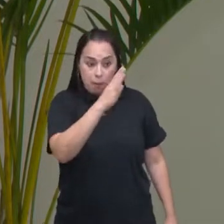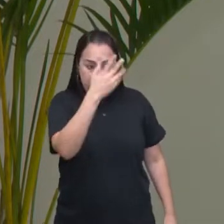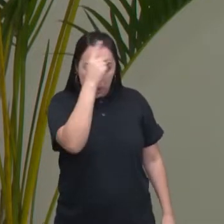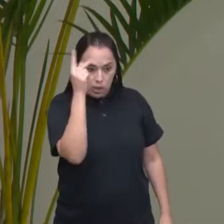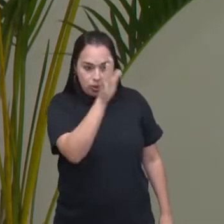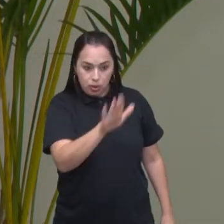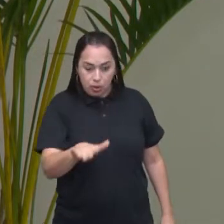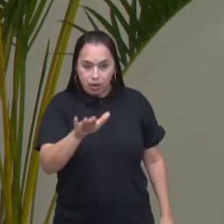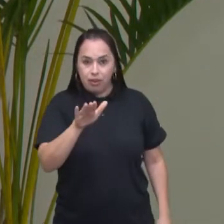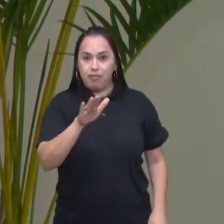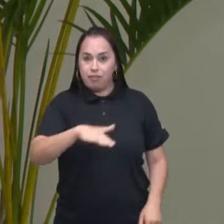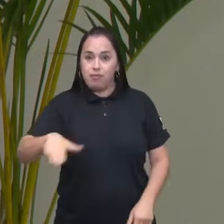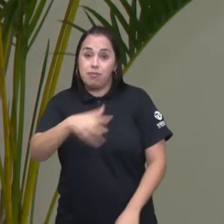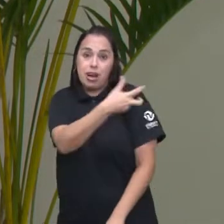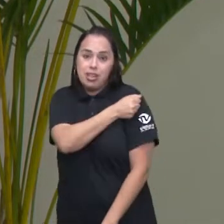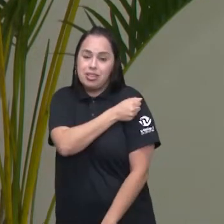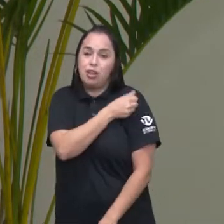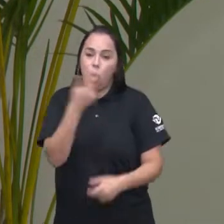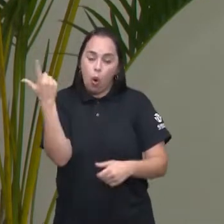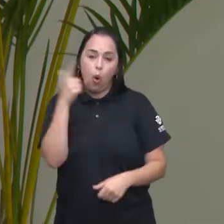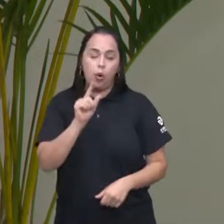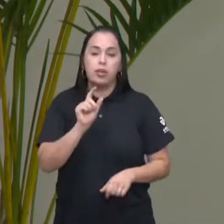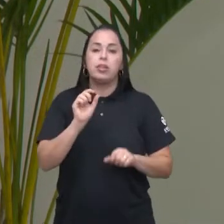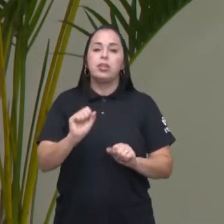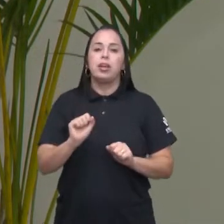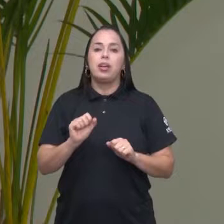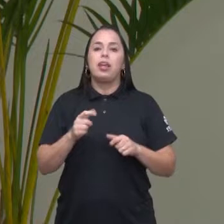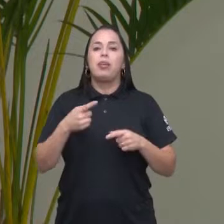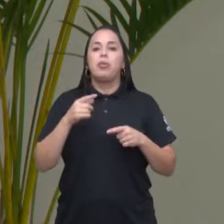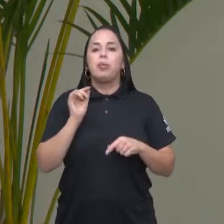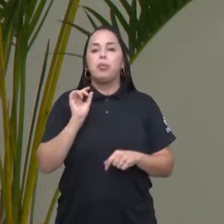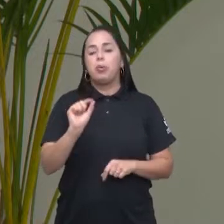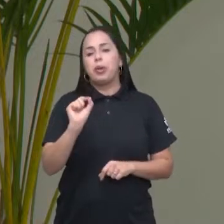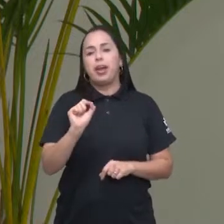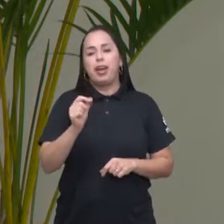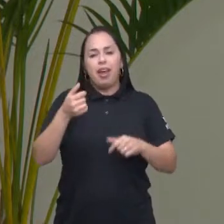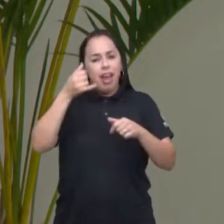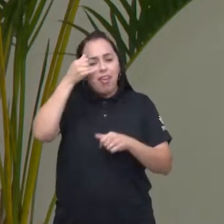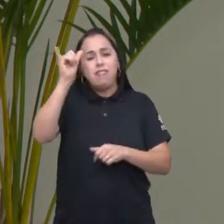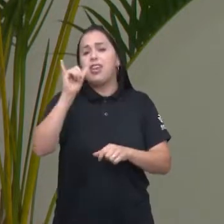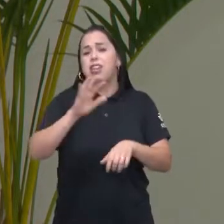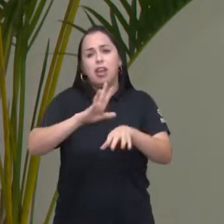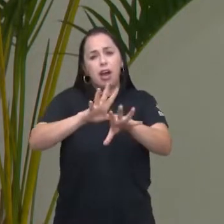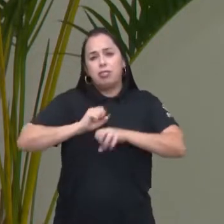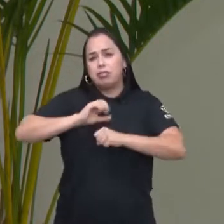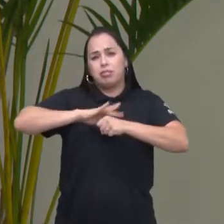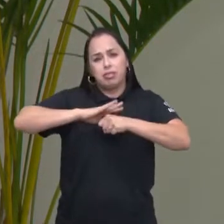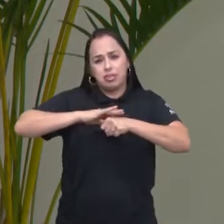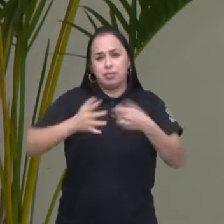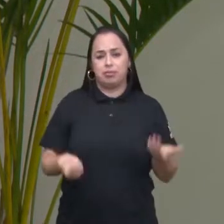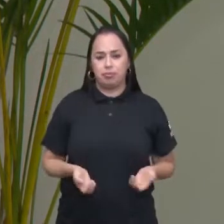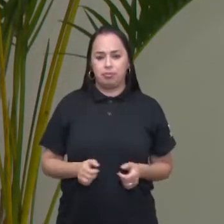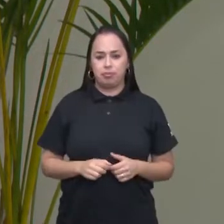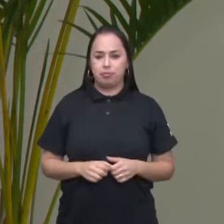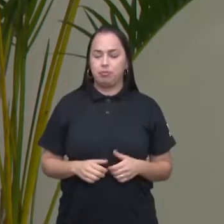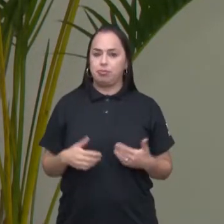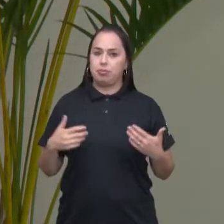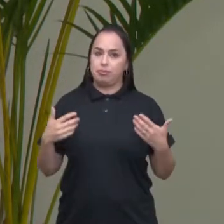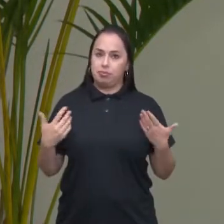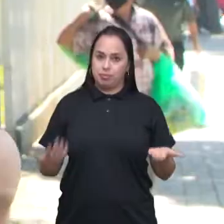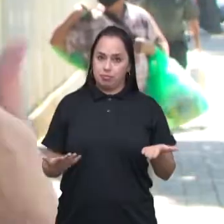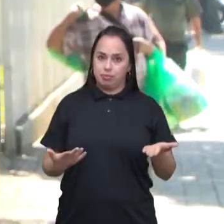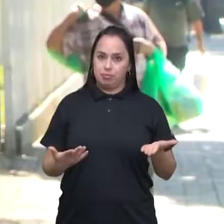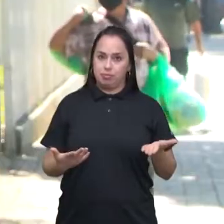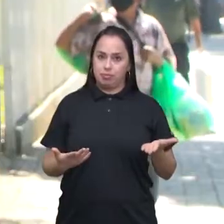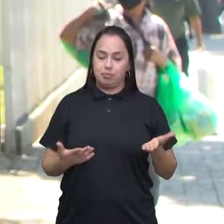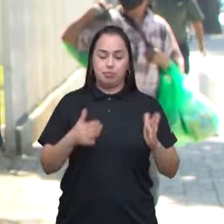de pessoas vacinadas assim eu consigo O que combater interromper a cadeia de transmissão dessas doenças preveníveis por